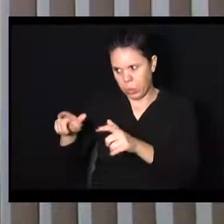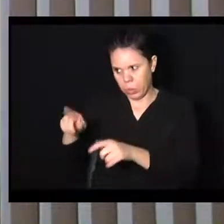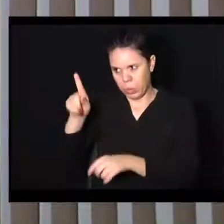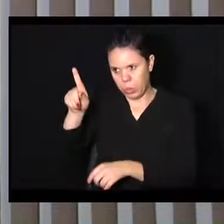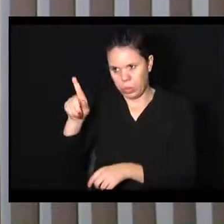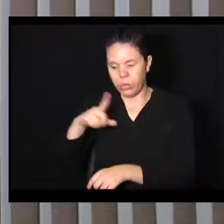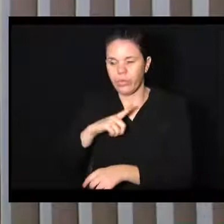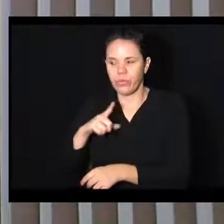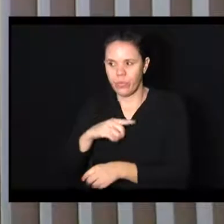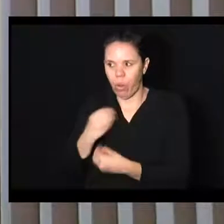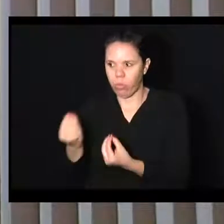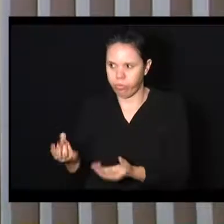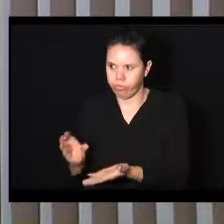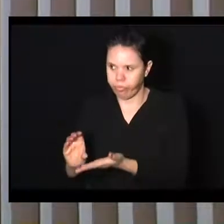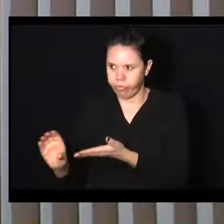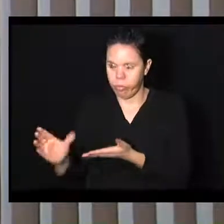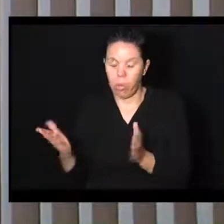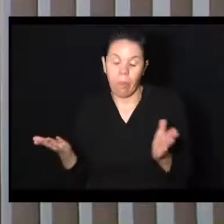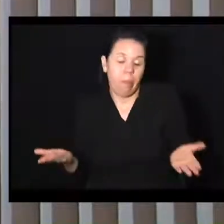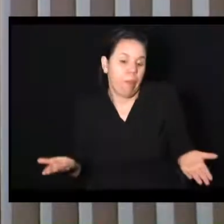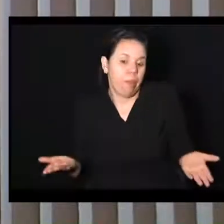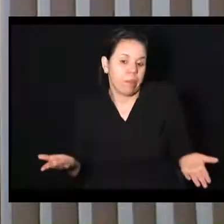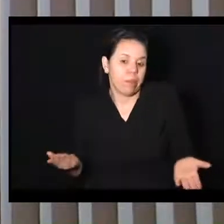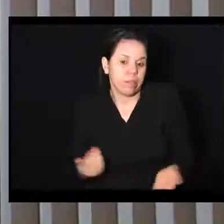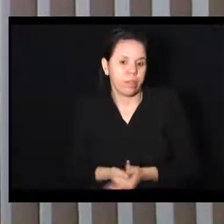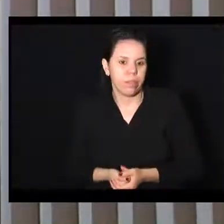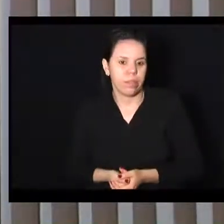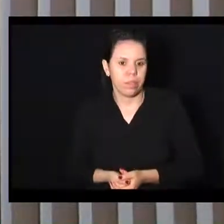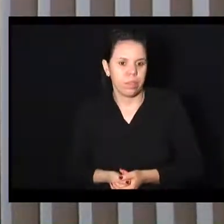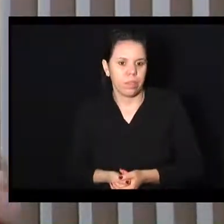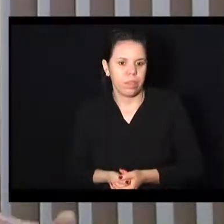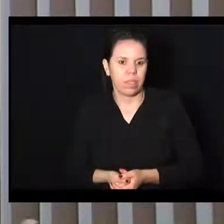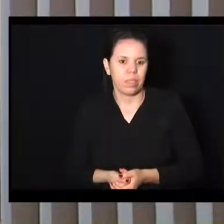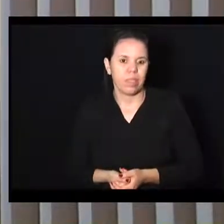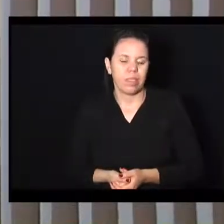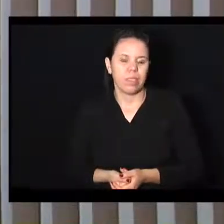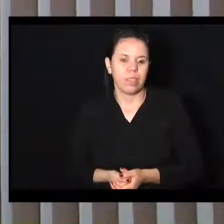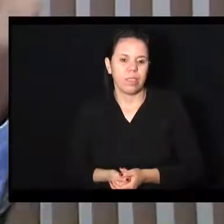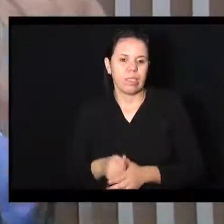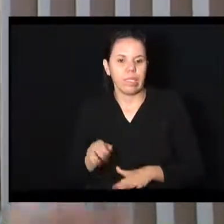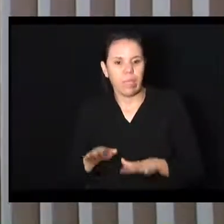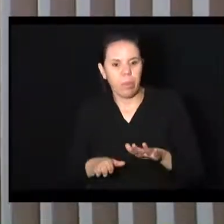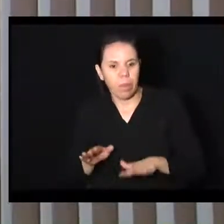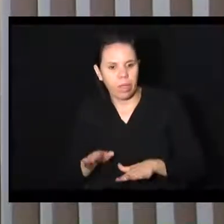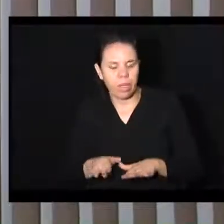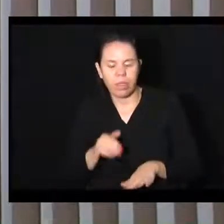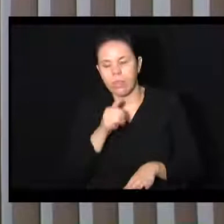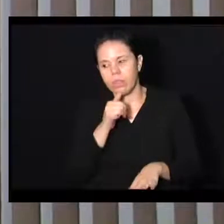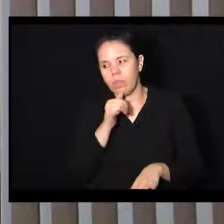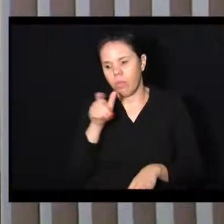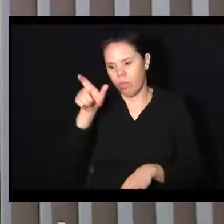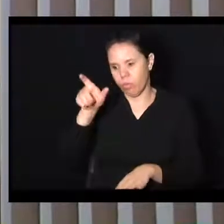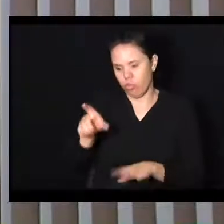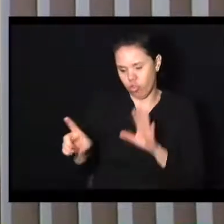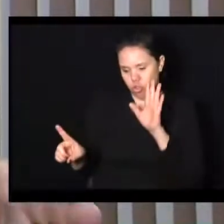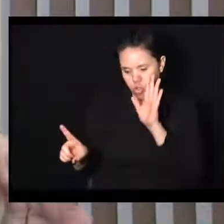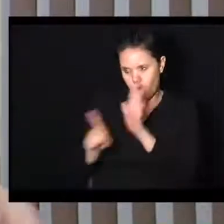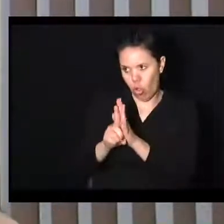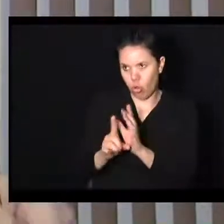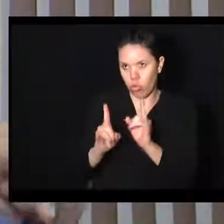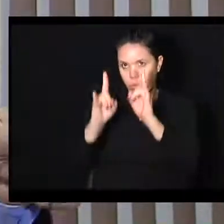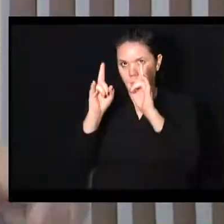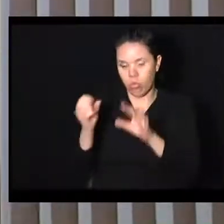foi destinado, tá? Mas as questões derivadas da aquisição junto ao proprietário do imóvel, isso vai